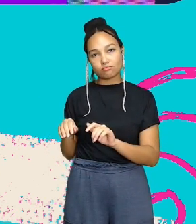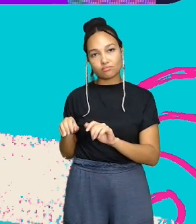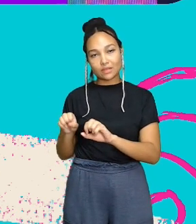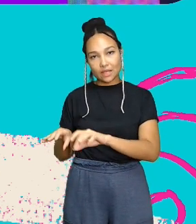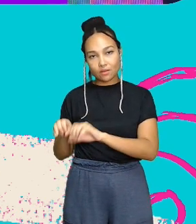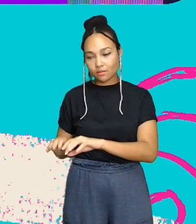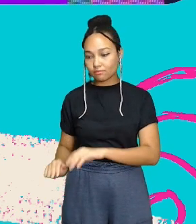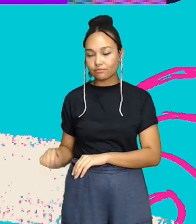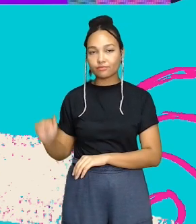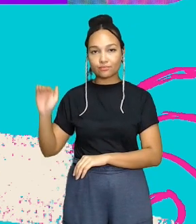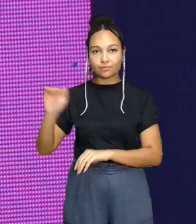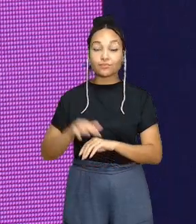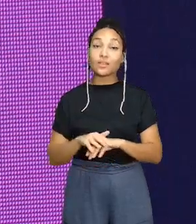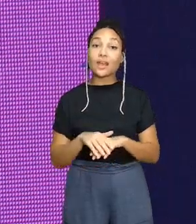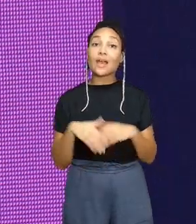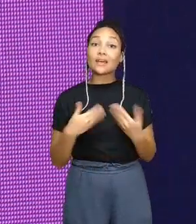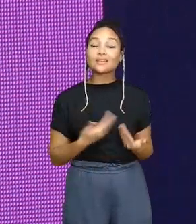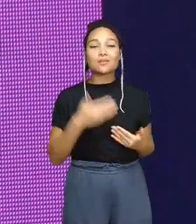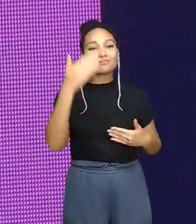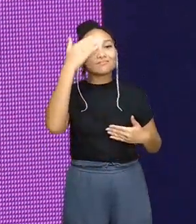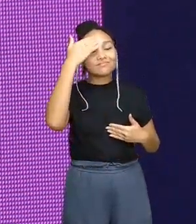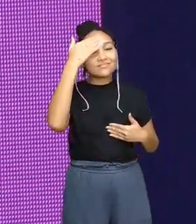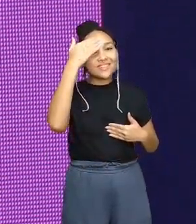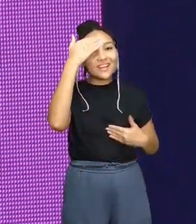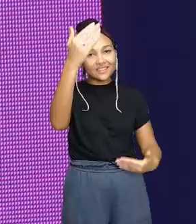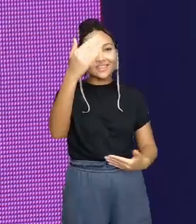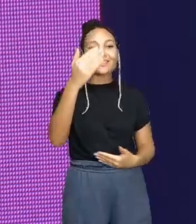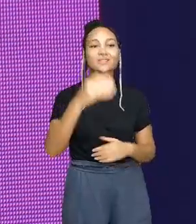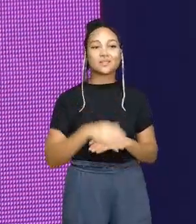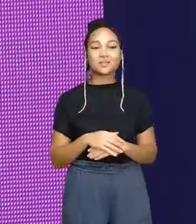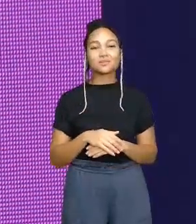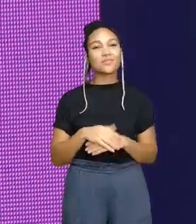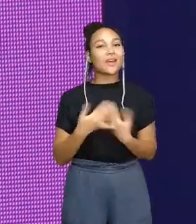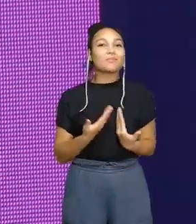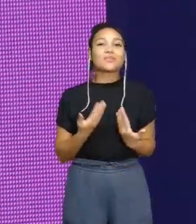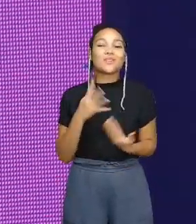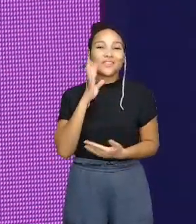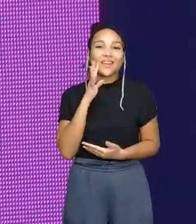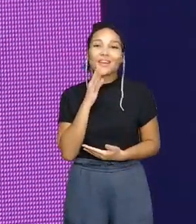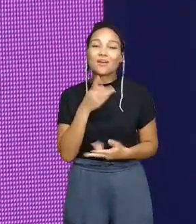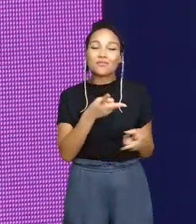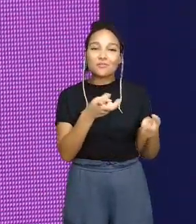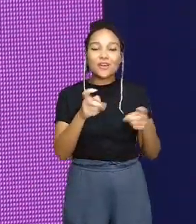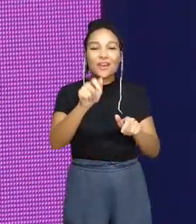eu agradeço, enquanto aqui, né, é muito bom ver pessoas tão